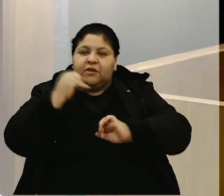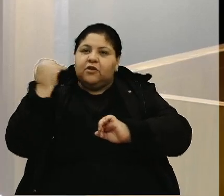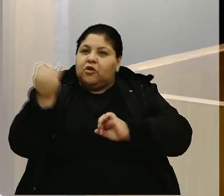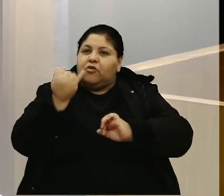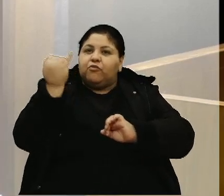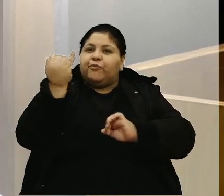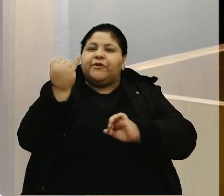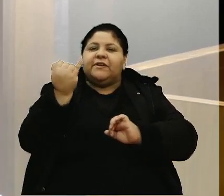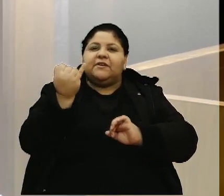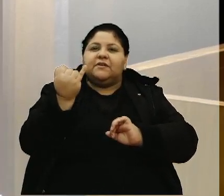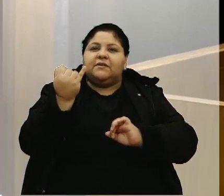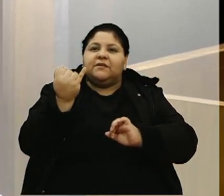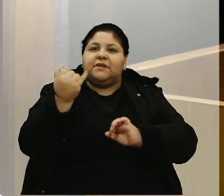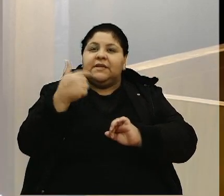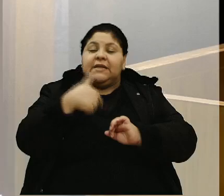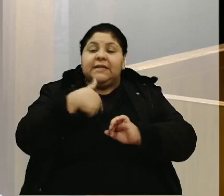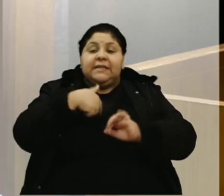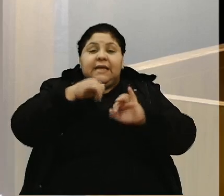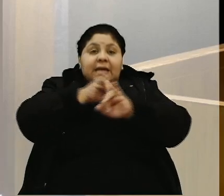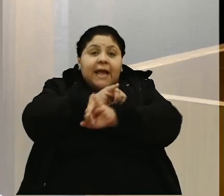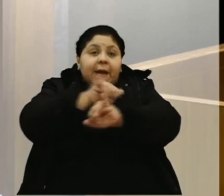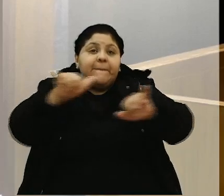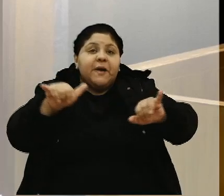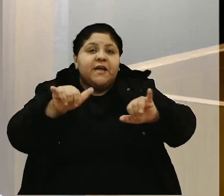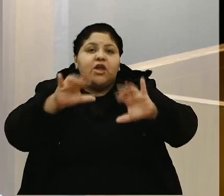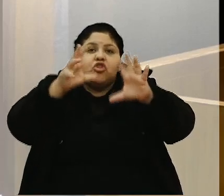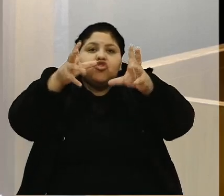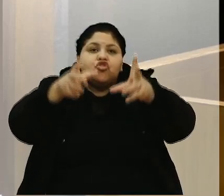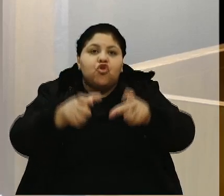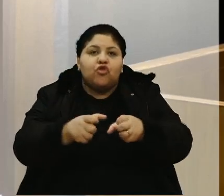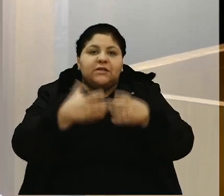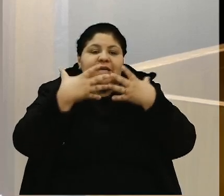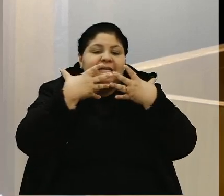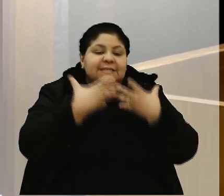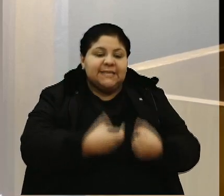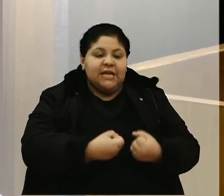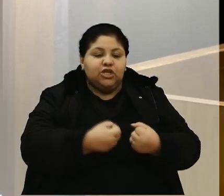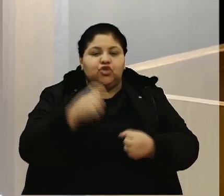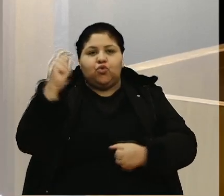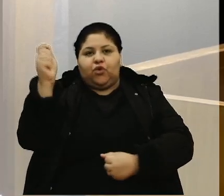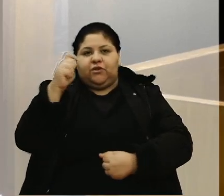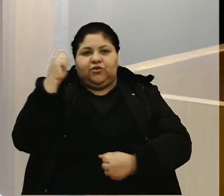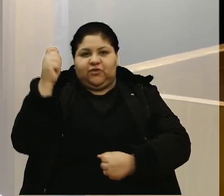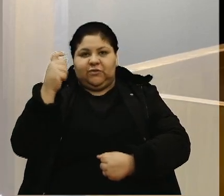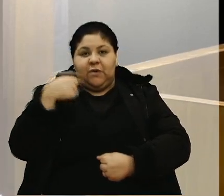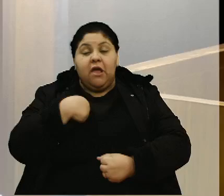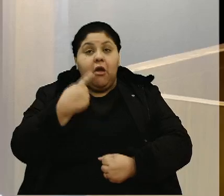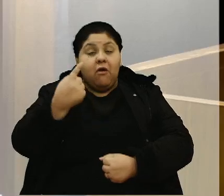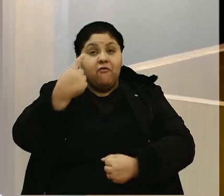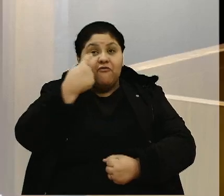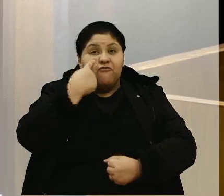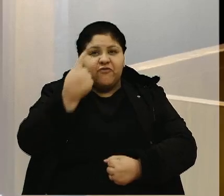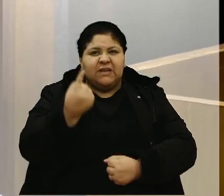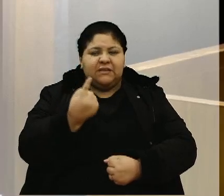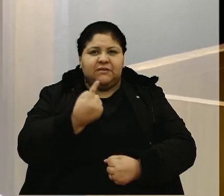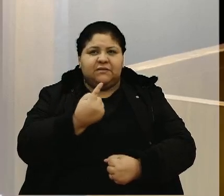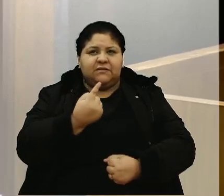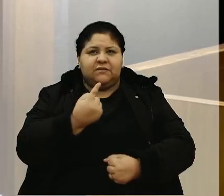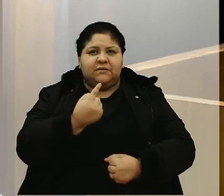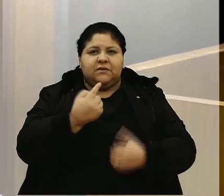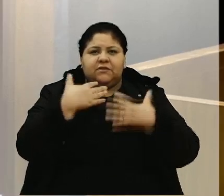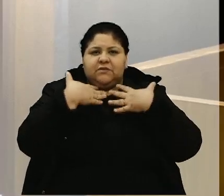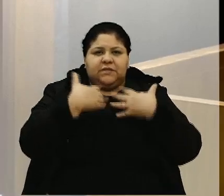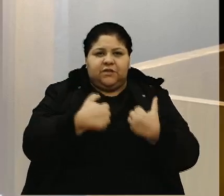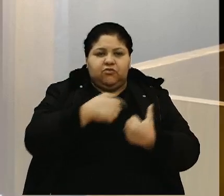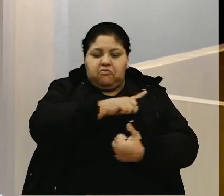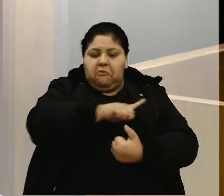gente tenha campanhas, né, e que todo mundo abrace o Rio Grande do Sul, né? Eu tenho visto as secretarias, né, o